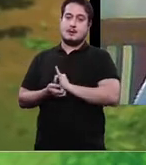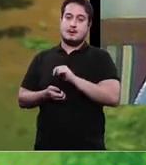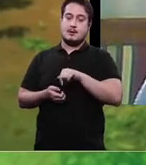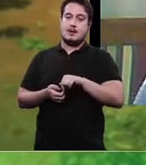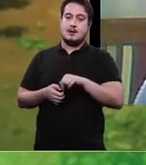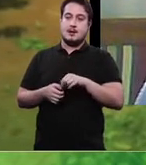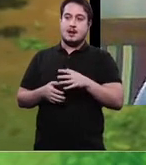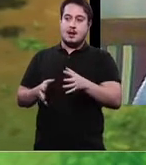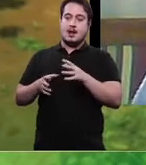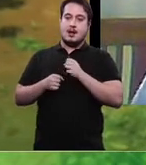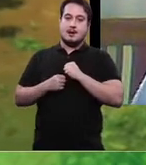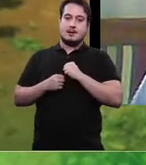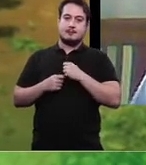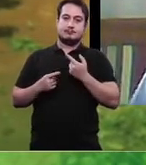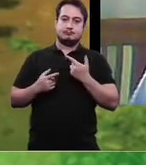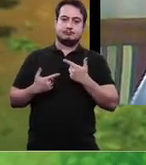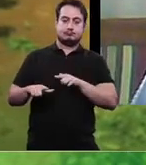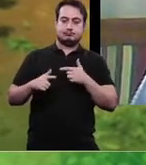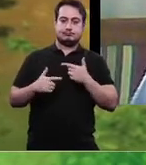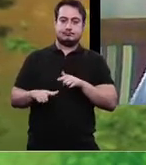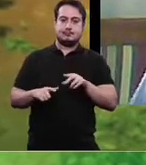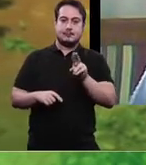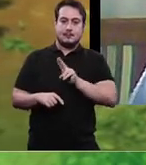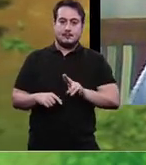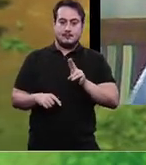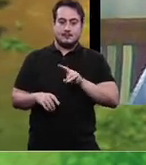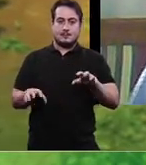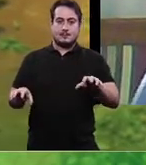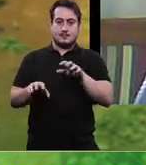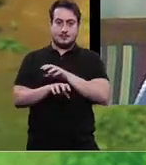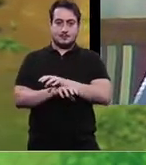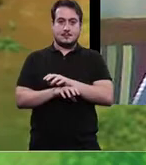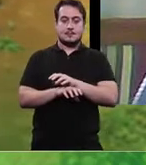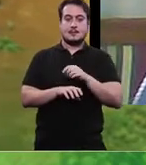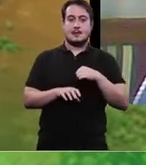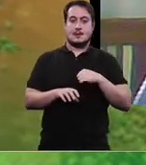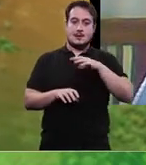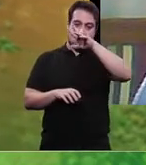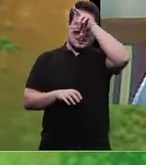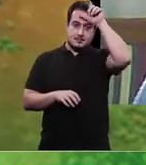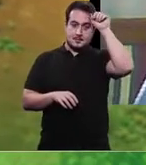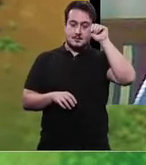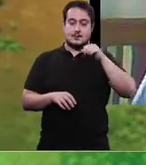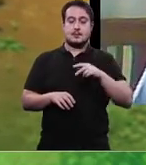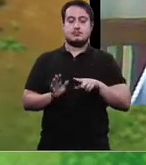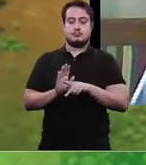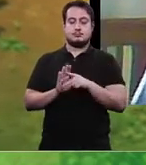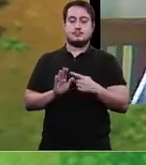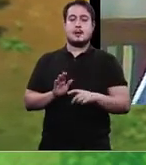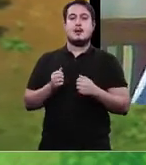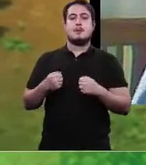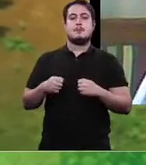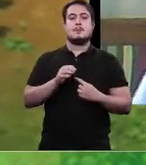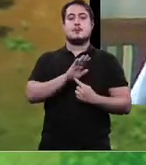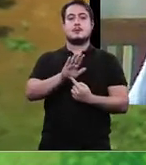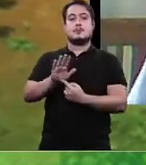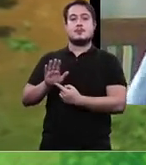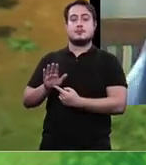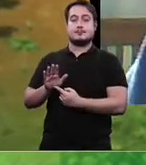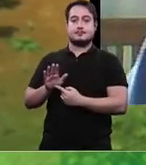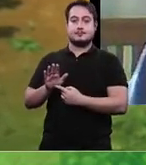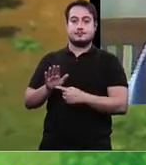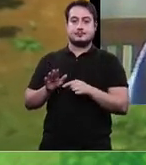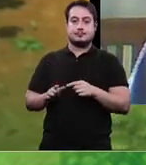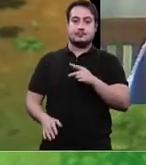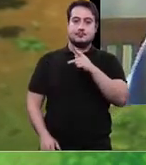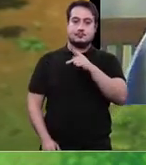ataques que a gente recebe de utilização do bioma Amazônia são internos, né? A gente precisa mostrar isso para lá. E a